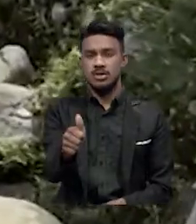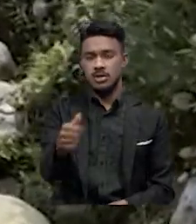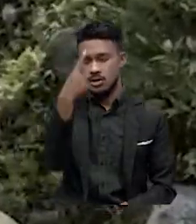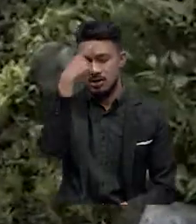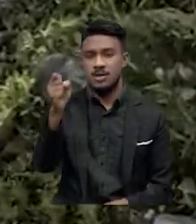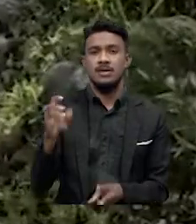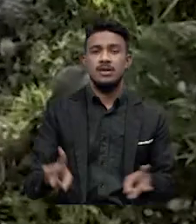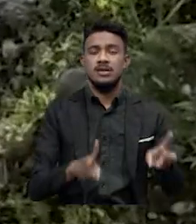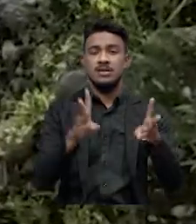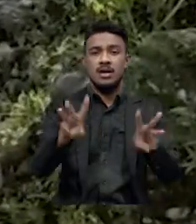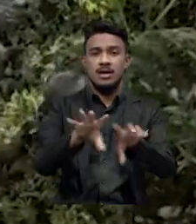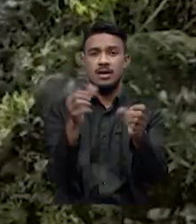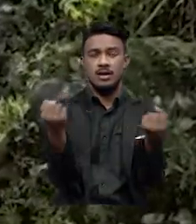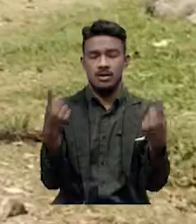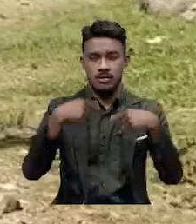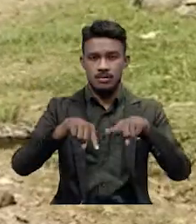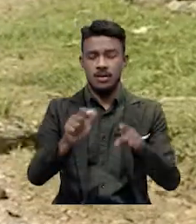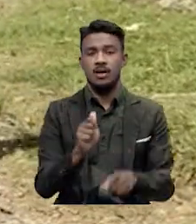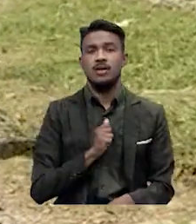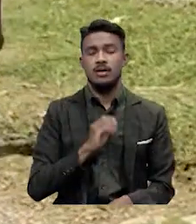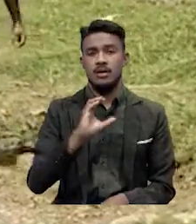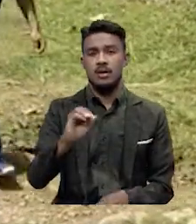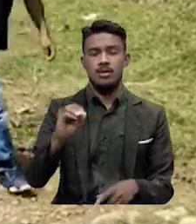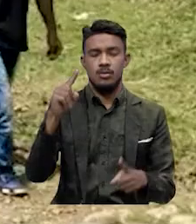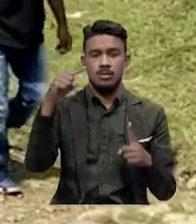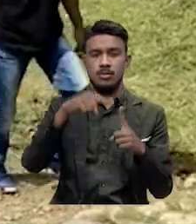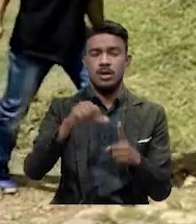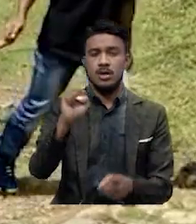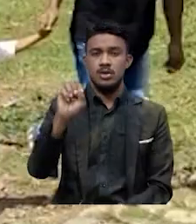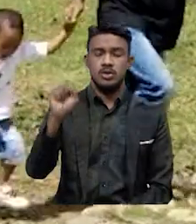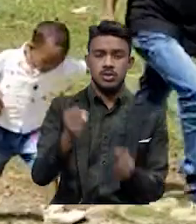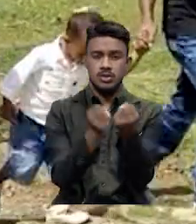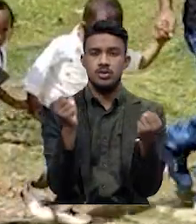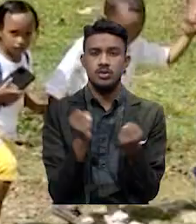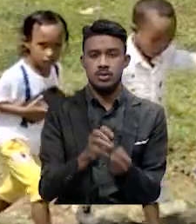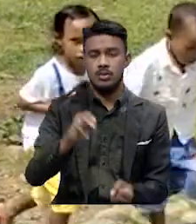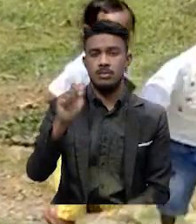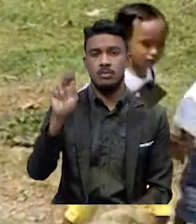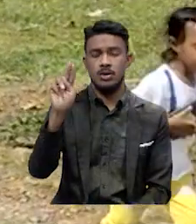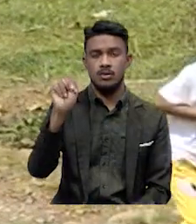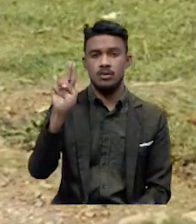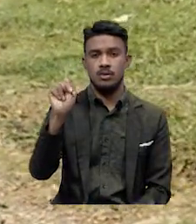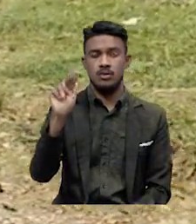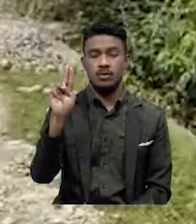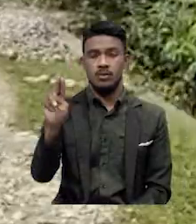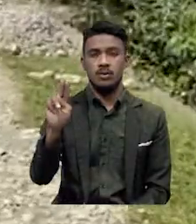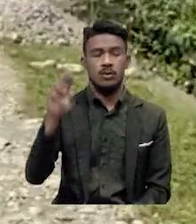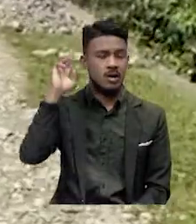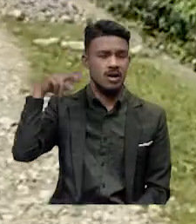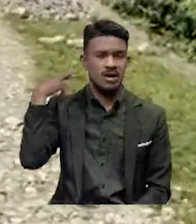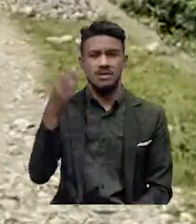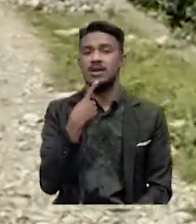ligação Ainaru Vila, ba Suku refere. Autoridade local, Suku Monunu, barrado comunidade Mauloko Mobisi Hateten, projeto estrada